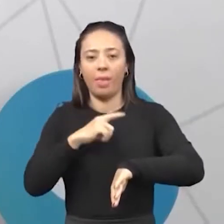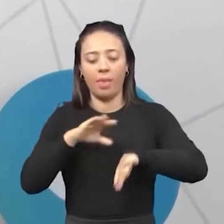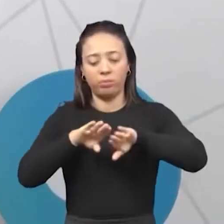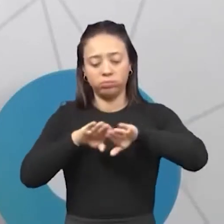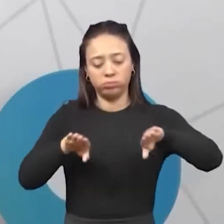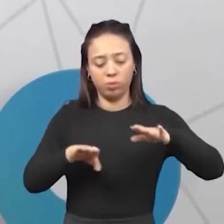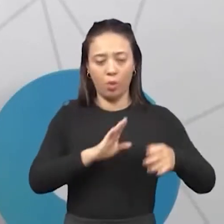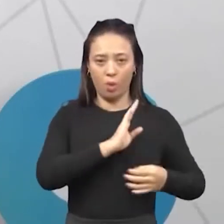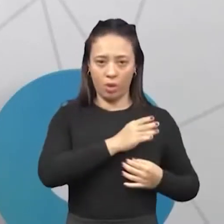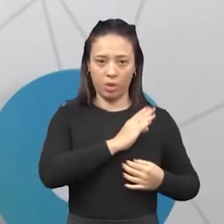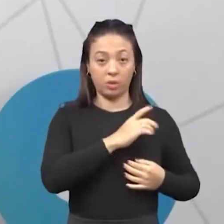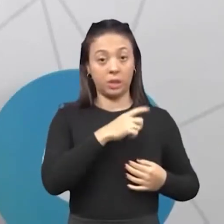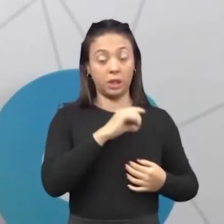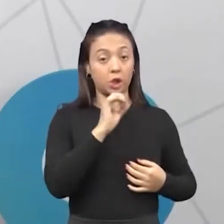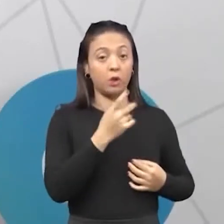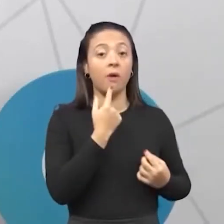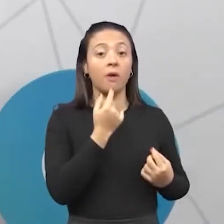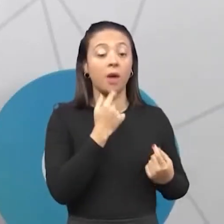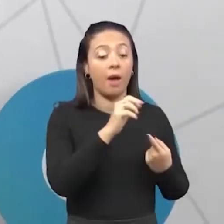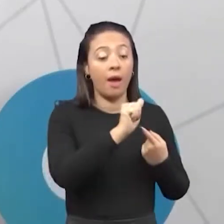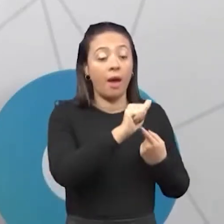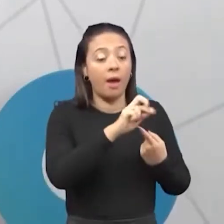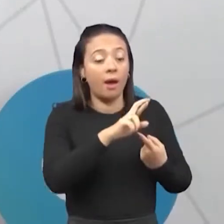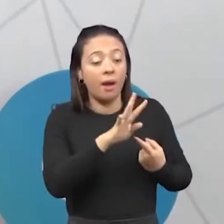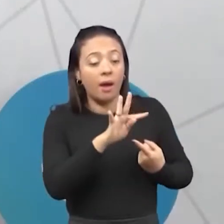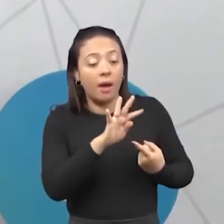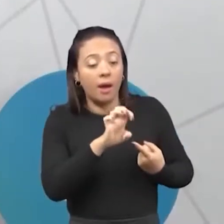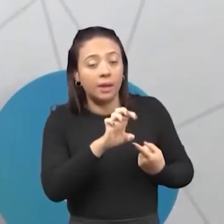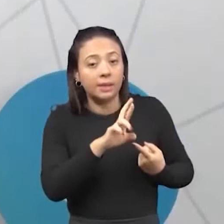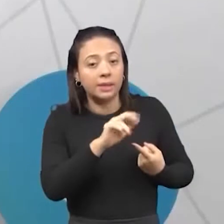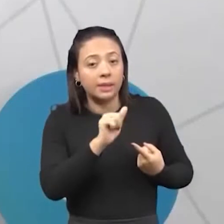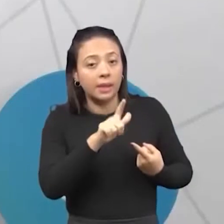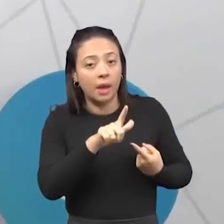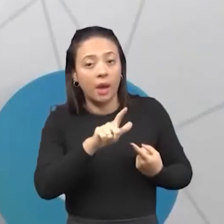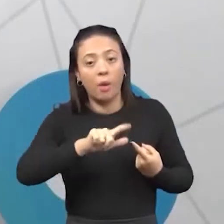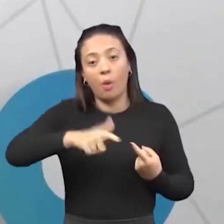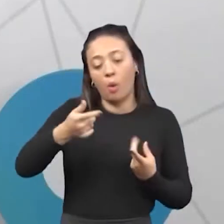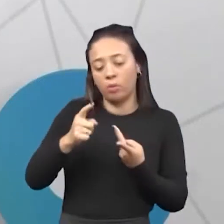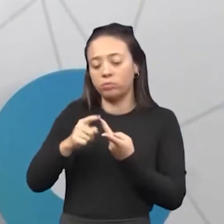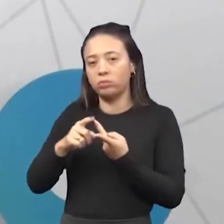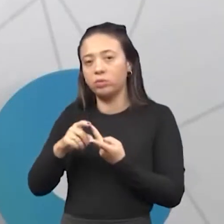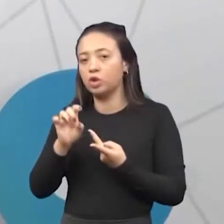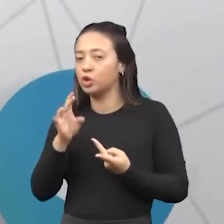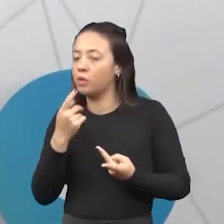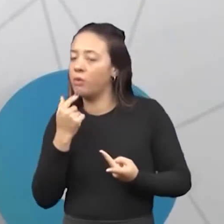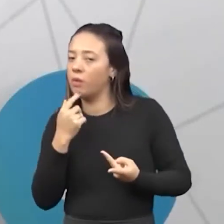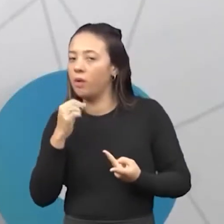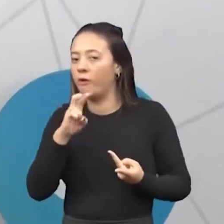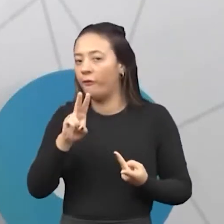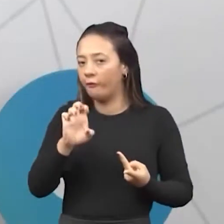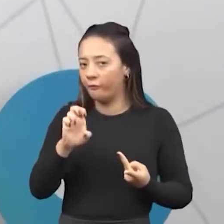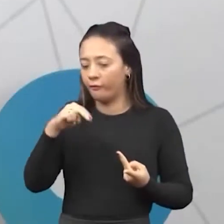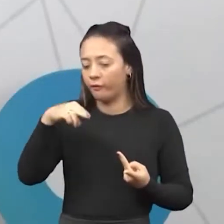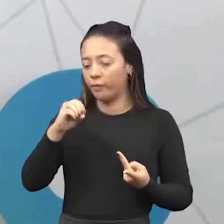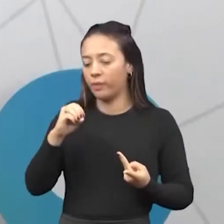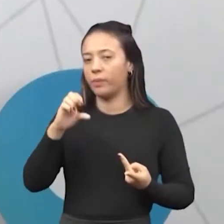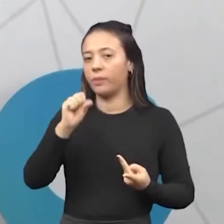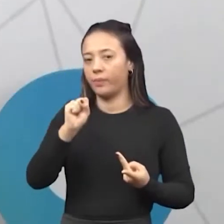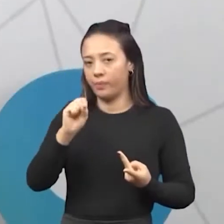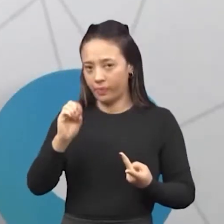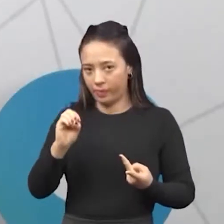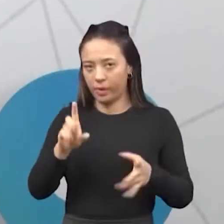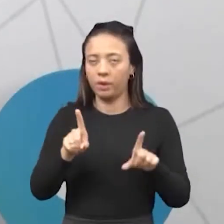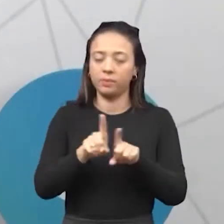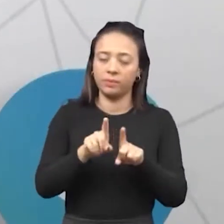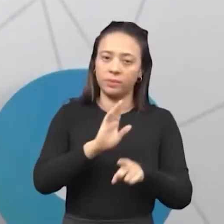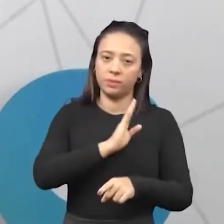a movimentação, a circulação só de sangue arterial e uma outra parte só de sangue venoso. Além disso,